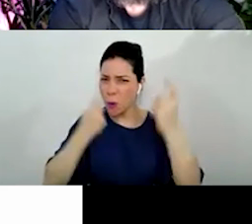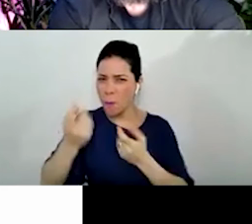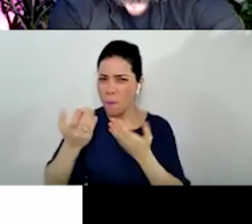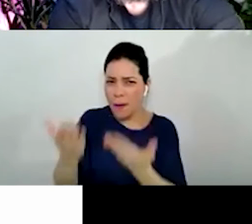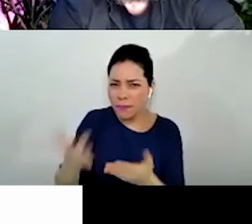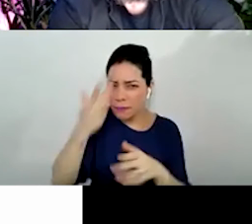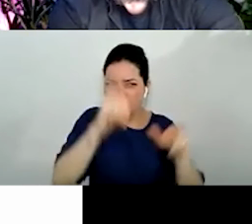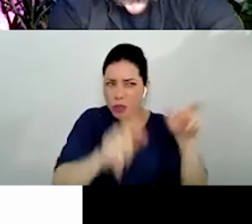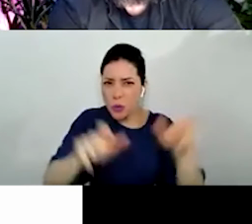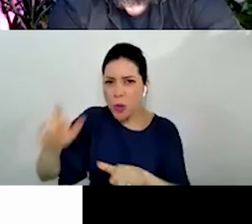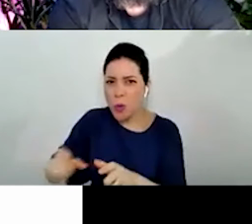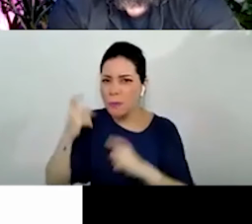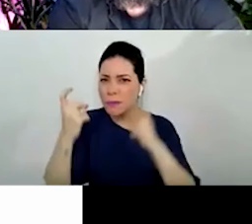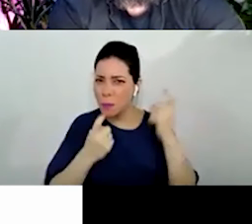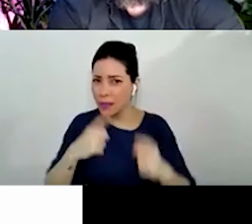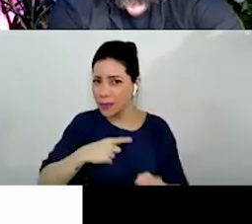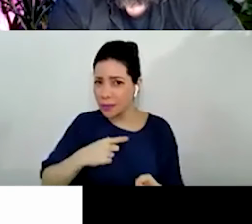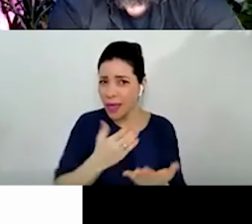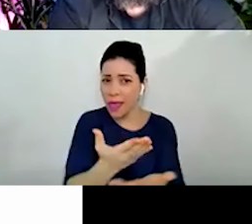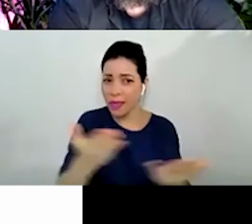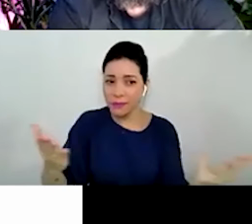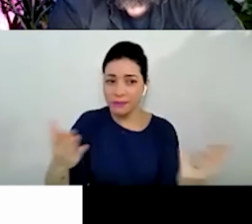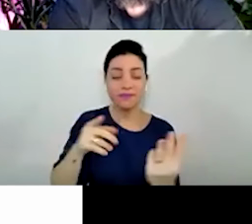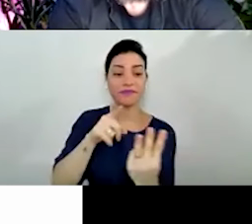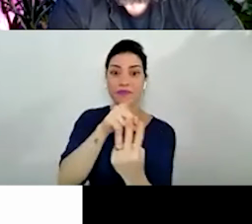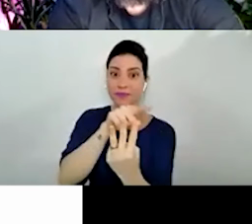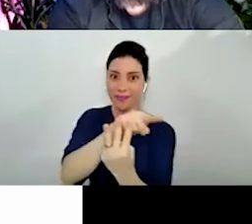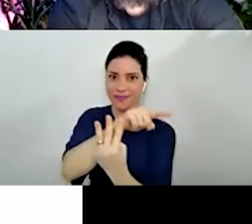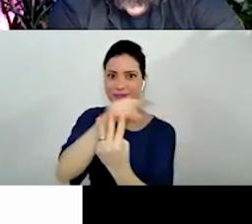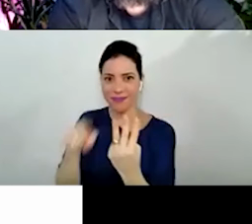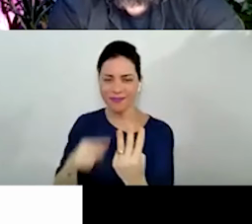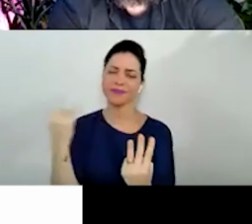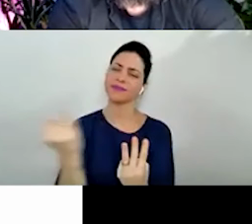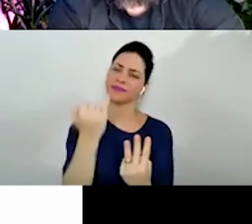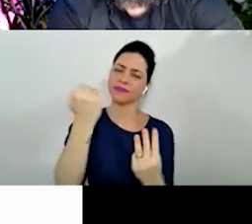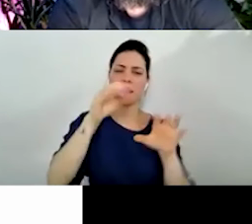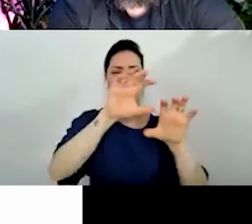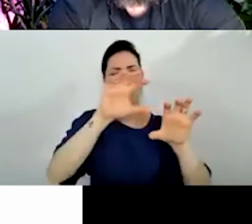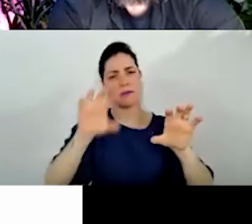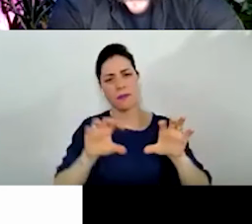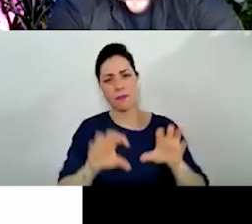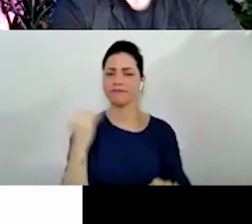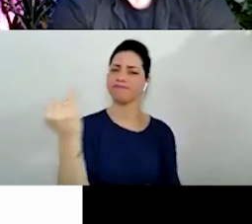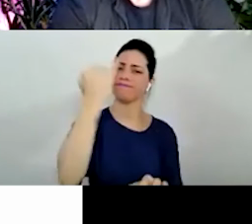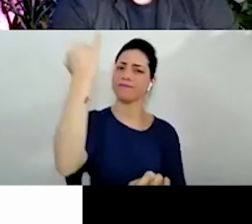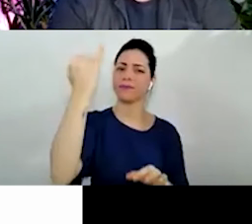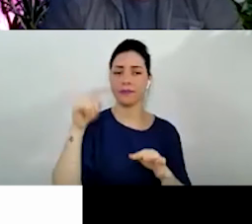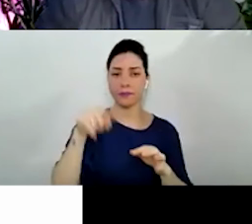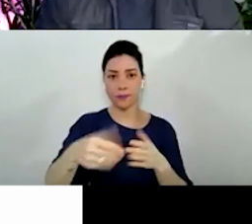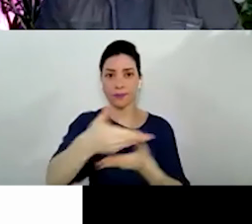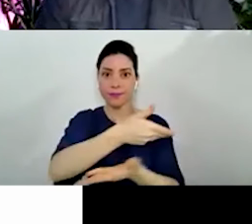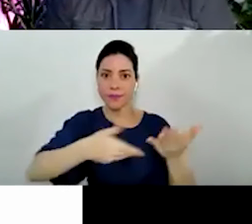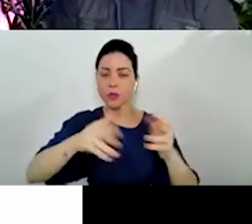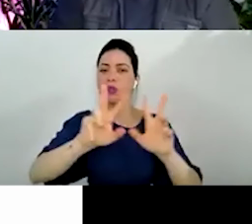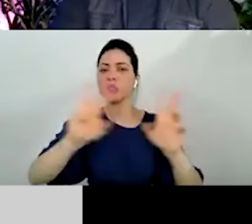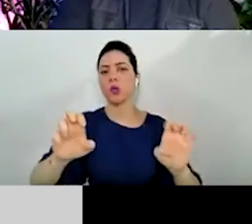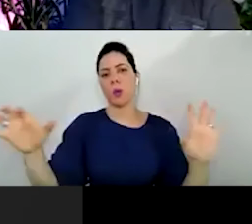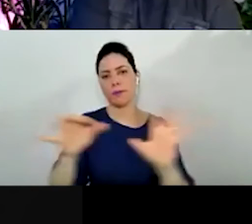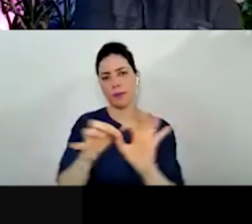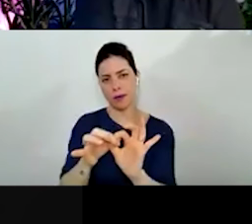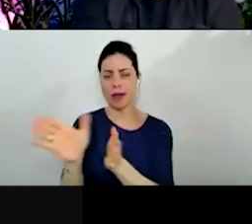das pessoas essa trilha é fundamental para a gente atender aos anseios e principalmente as questões relacionadas à acessibilidade